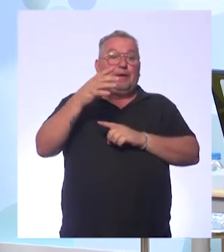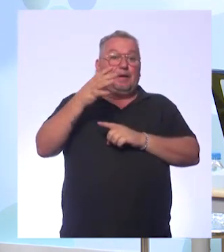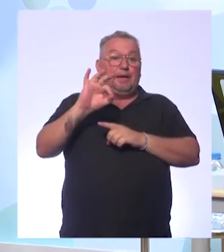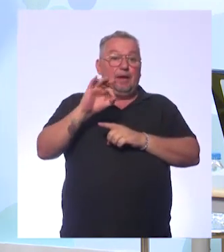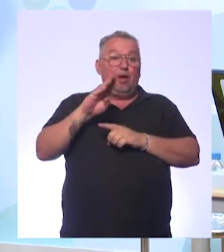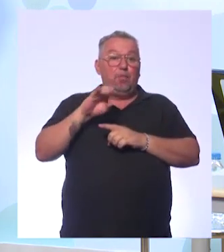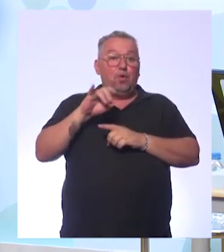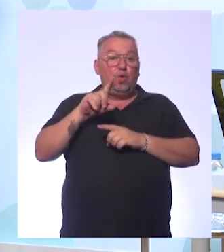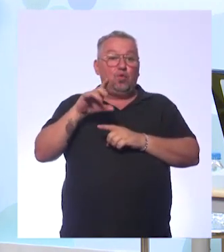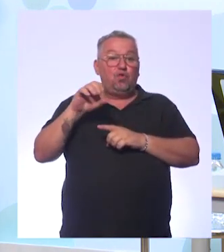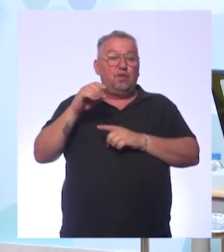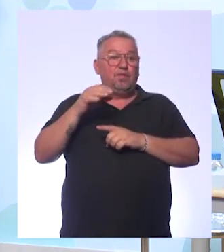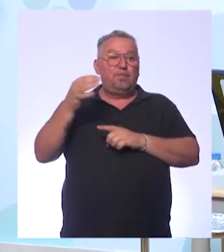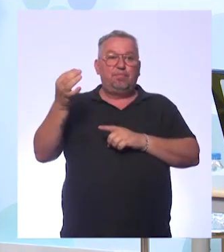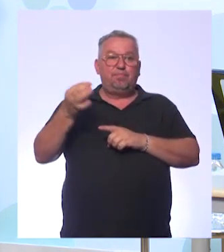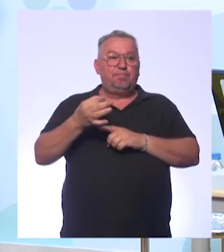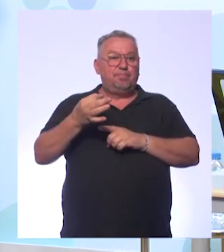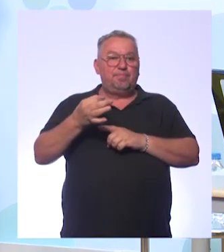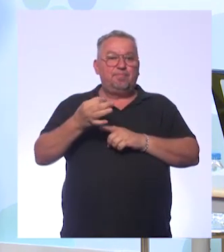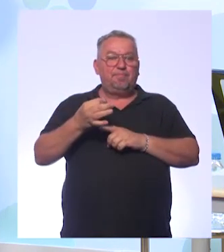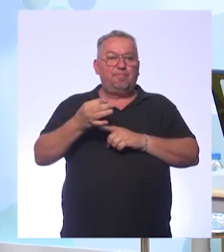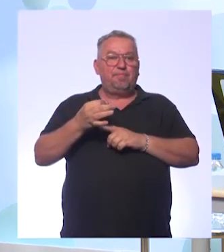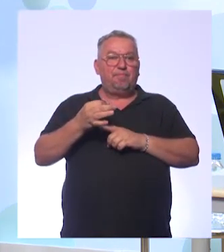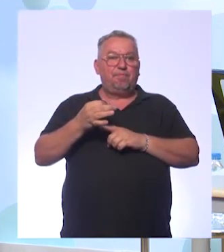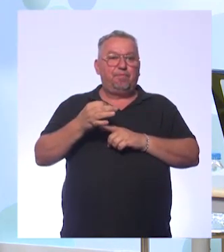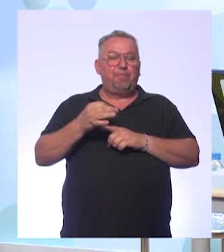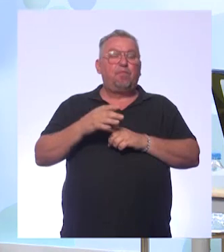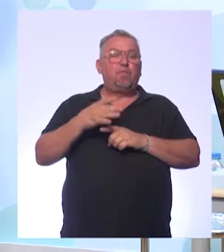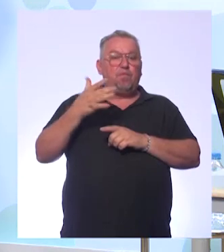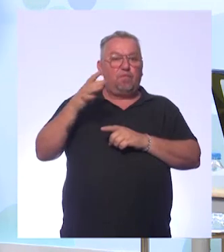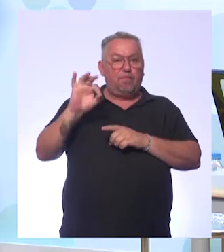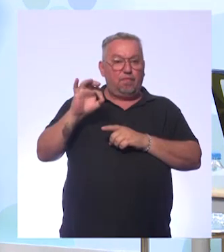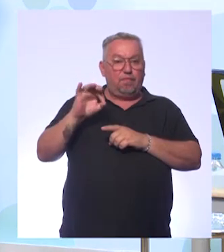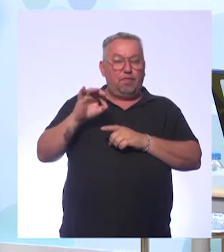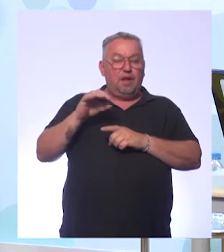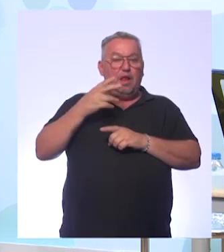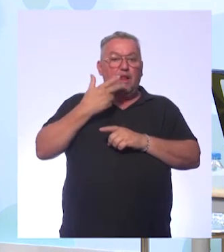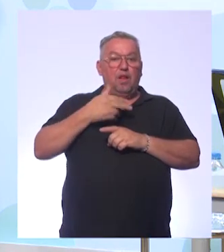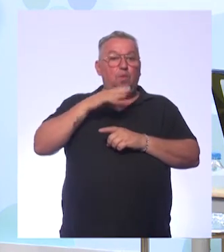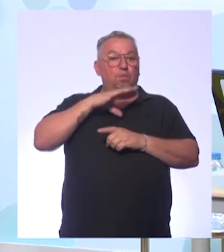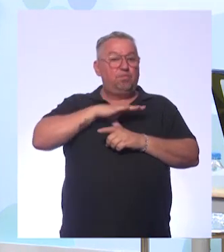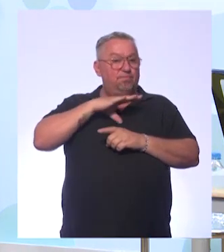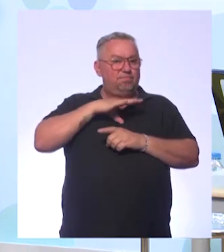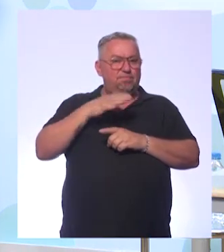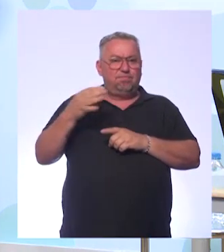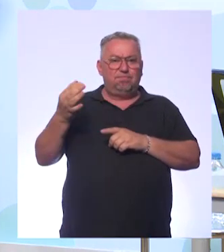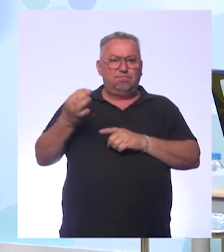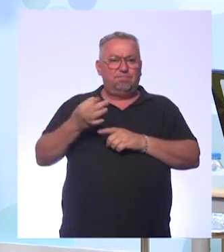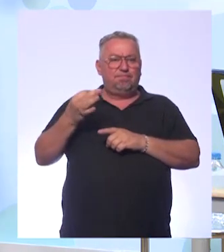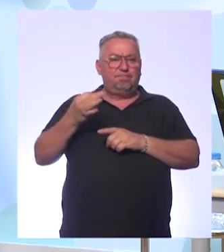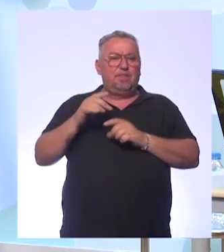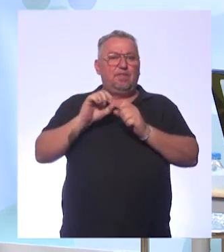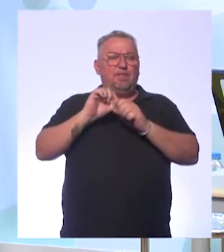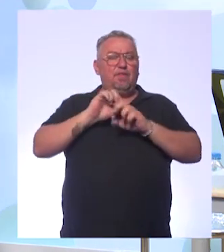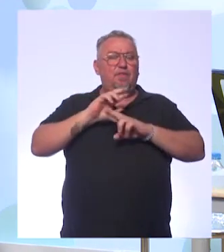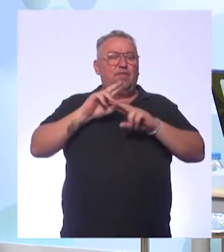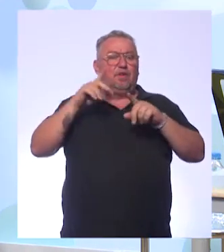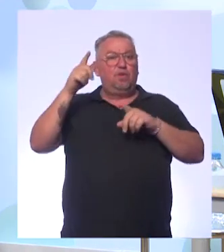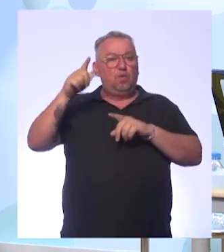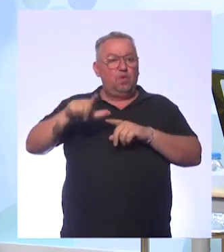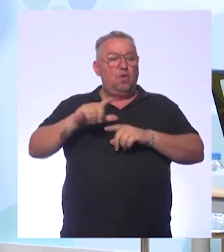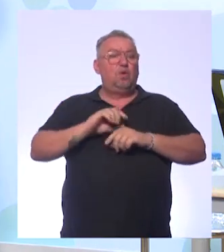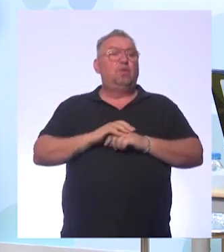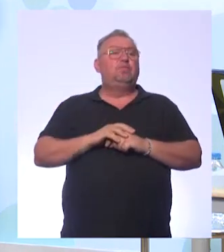em biologia vai ser o seu diferencial, né? Você sendo 10 em língua portuguesa vai ser o seu diferencial, que vai te diferenciar dos outros